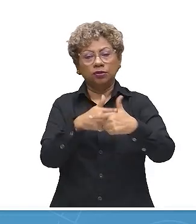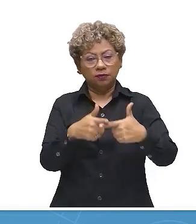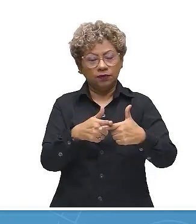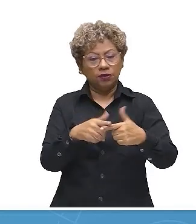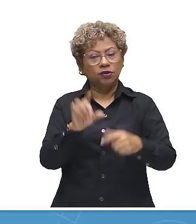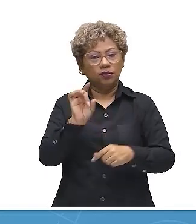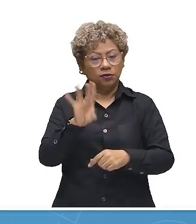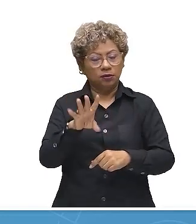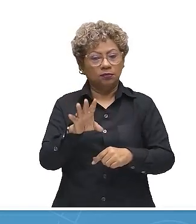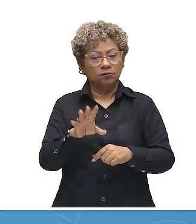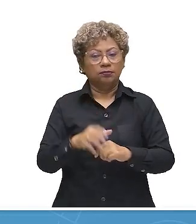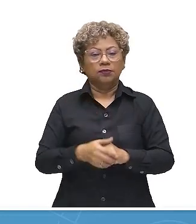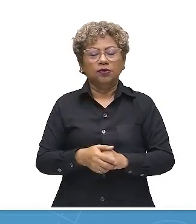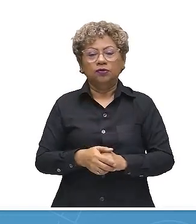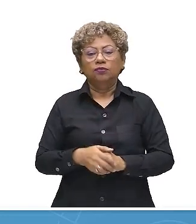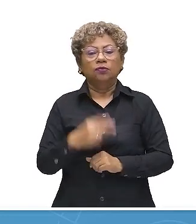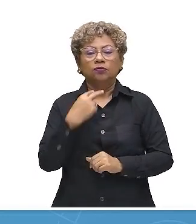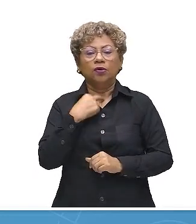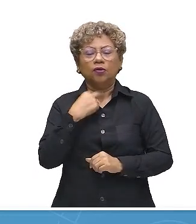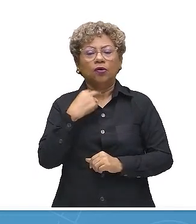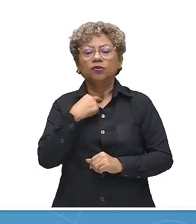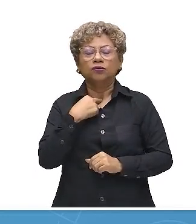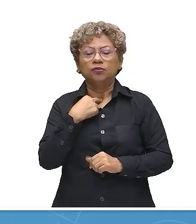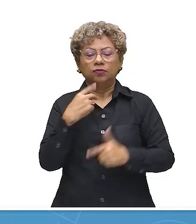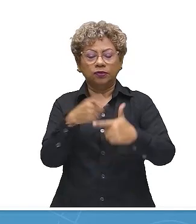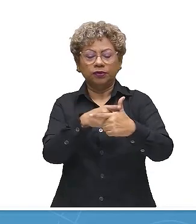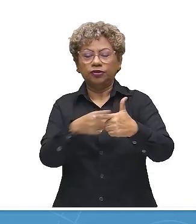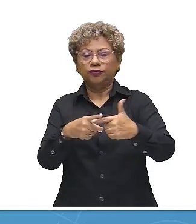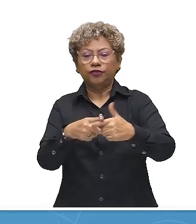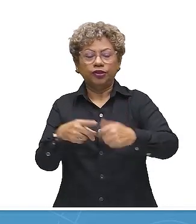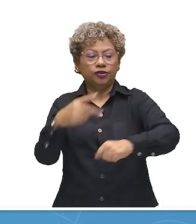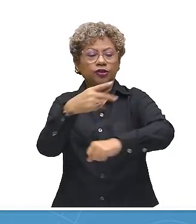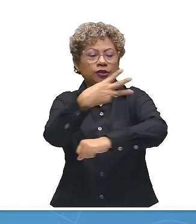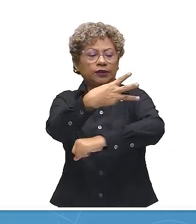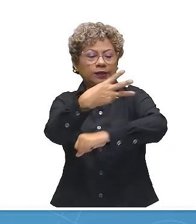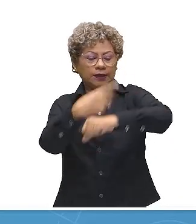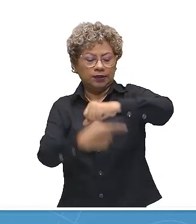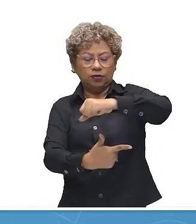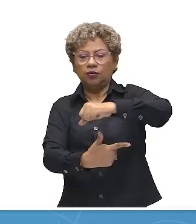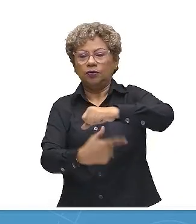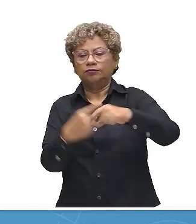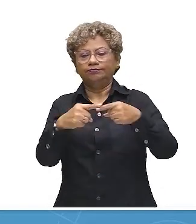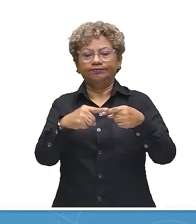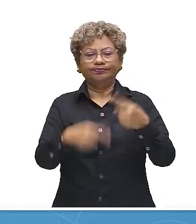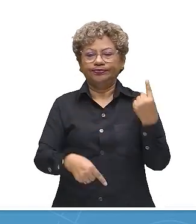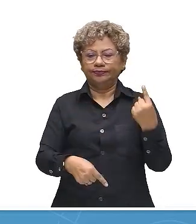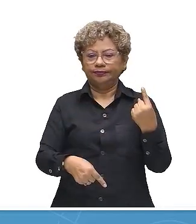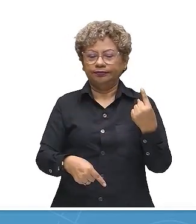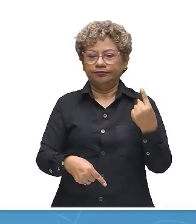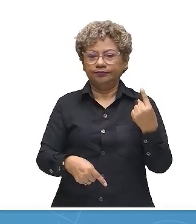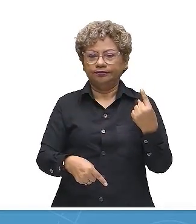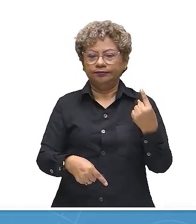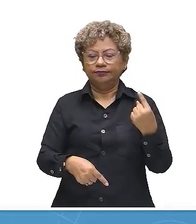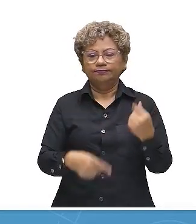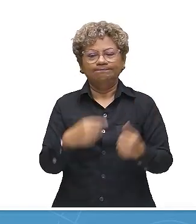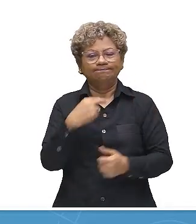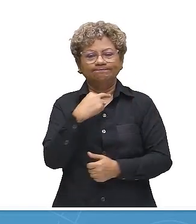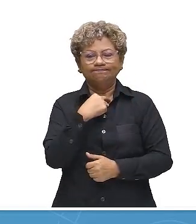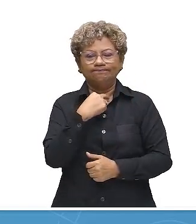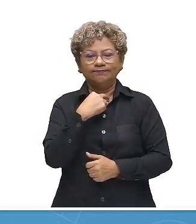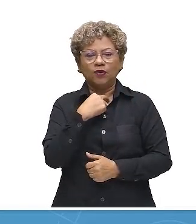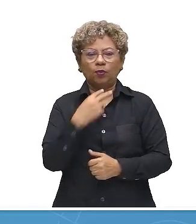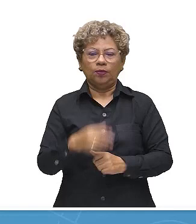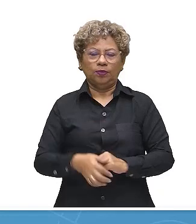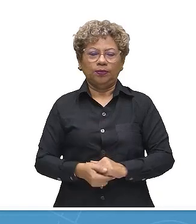e o denominador por outro número. Tem que ser pelo mesmo número. Por isso que eu estou dividindo aí tanto o numerador quanto